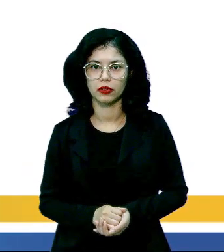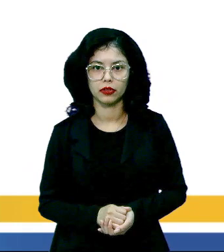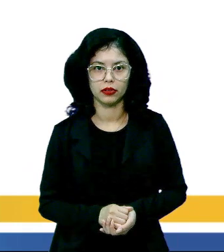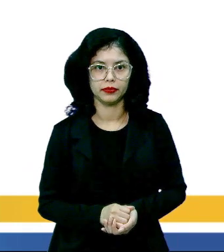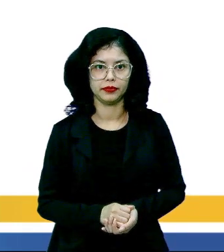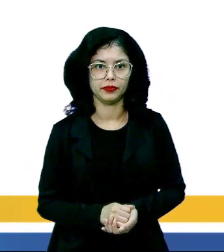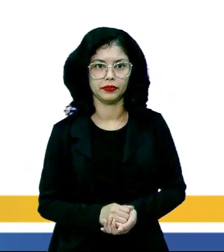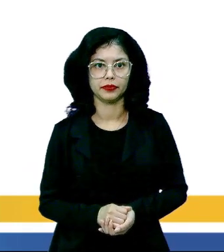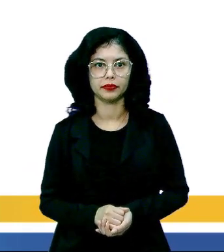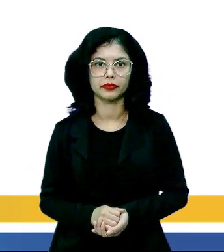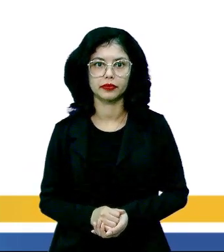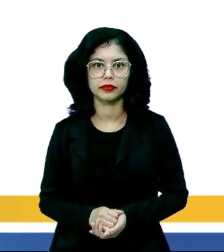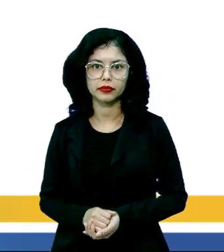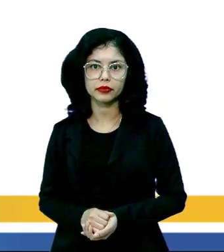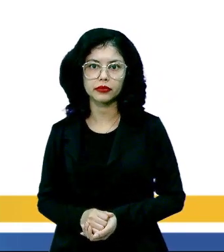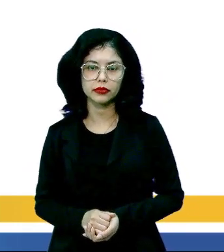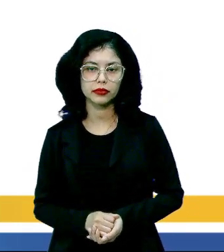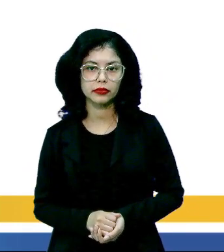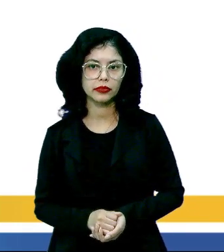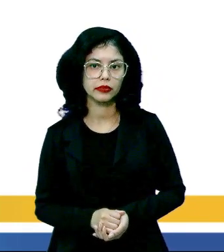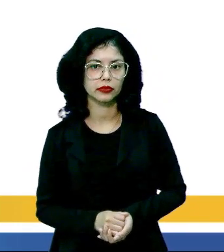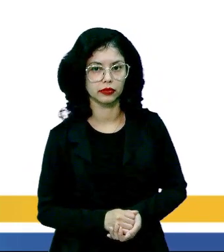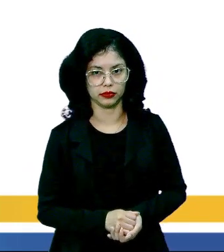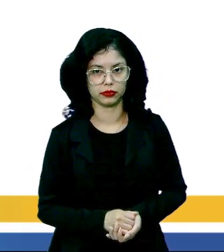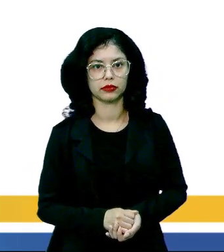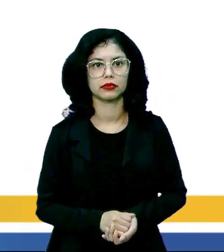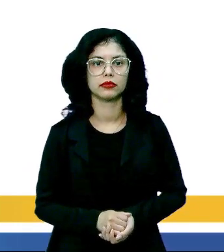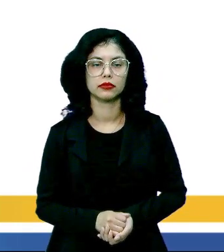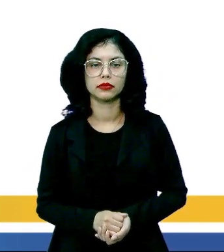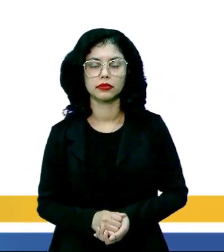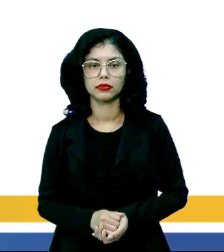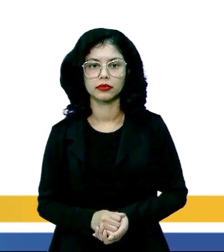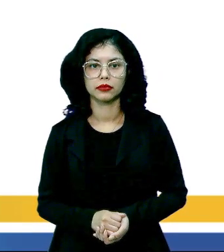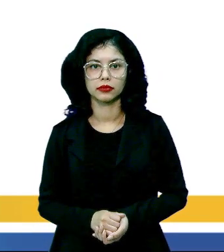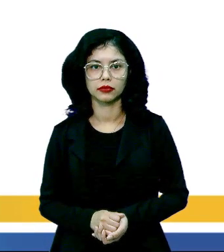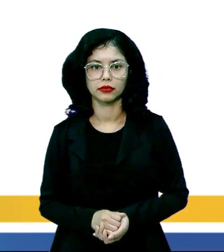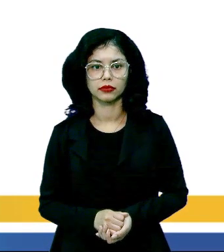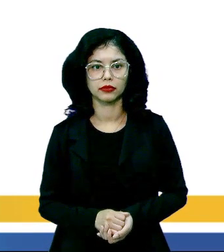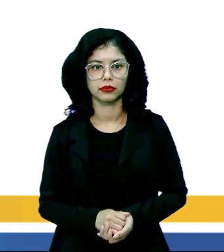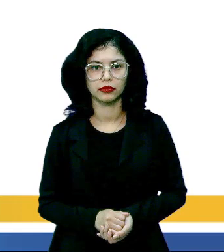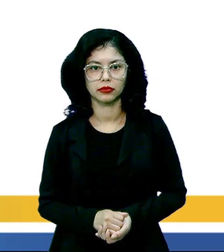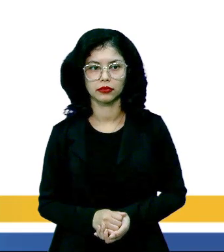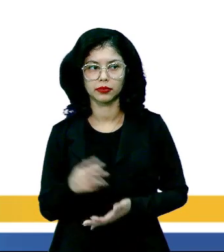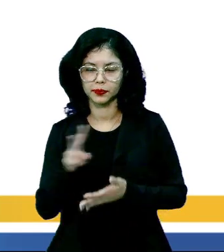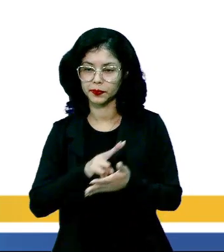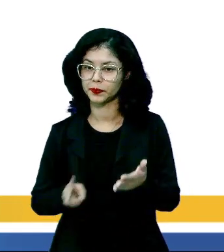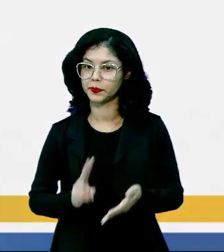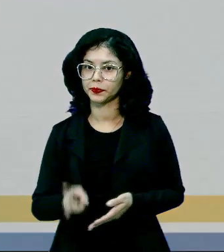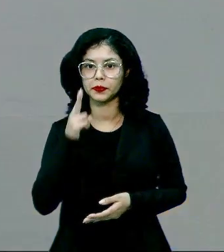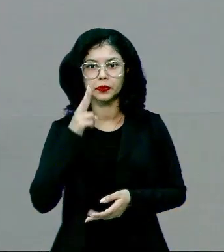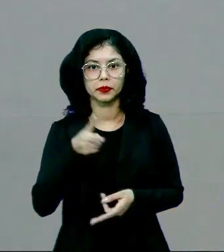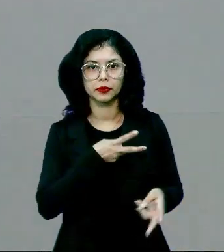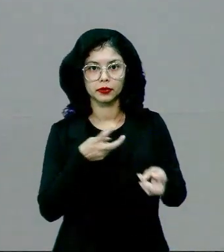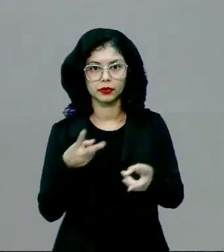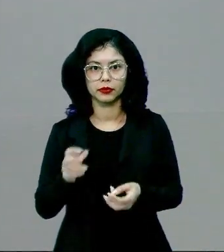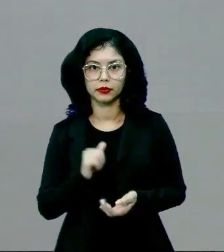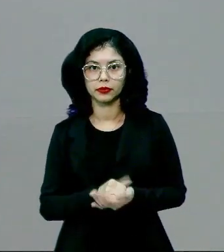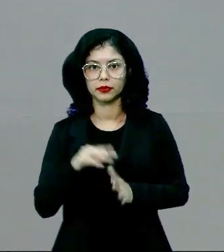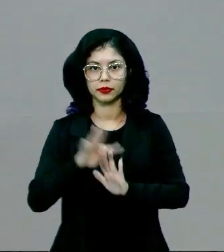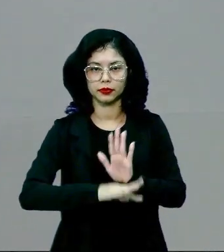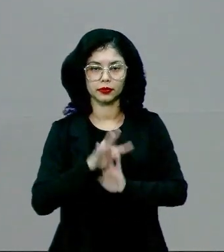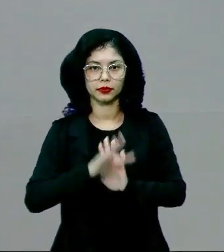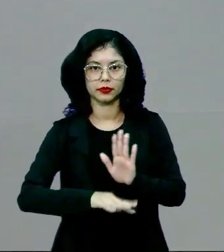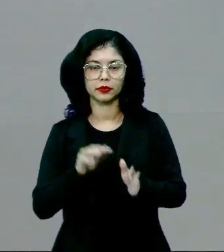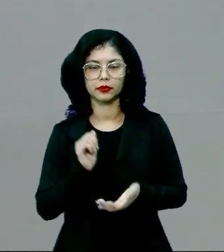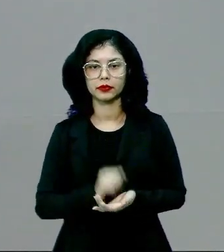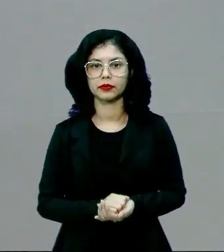Já terminou três aqui só tem duas opções agora Então vamos continuar lendo para observa galera que nesse